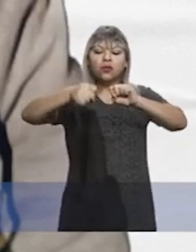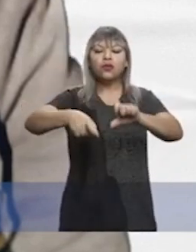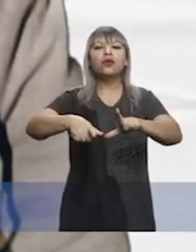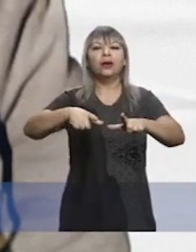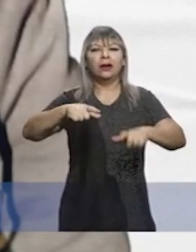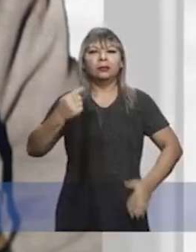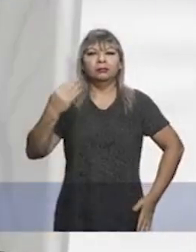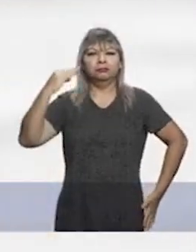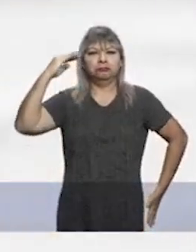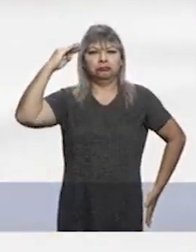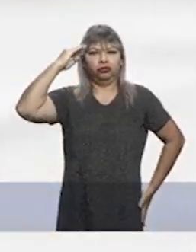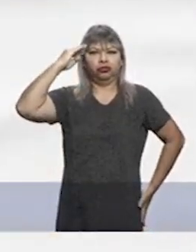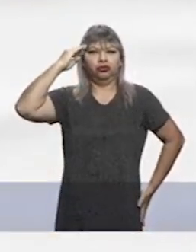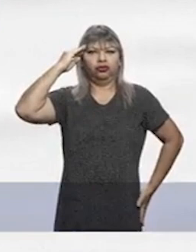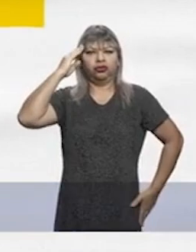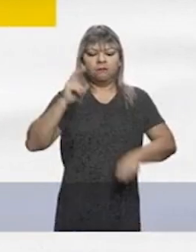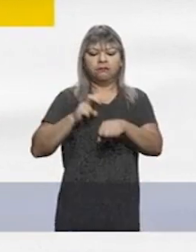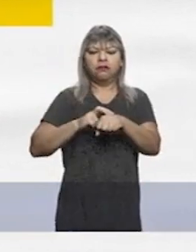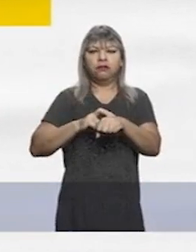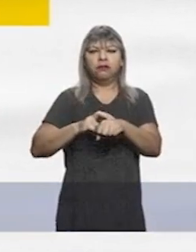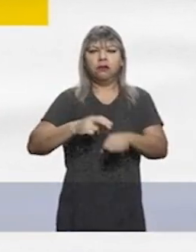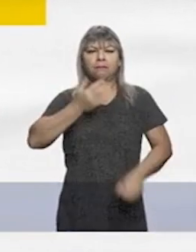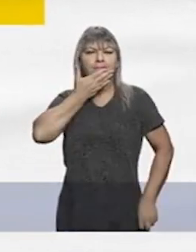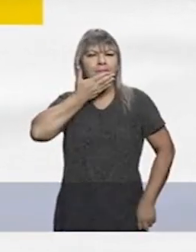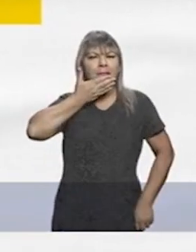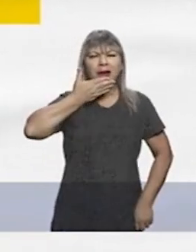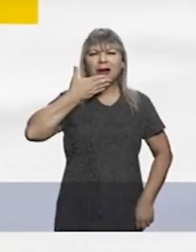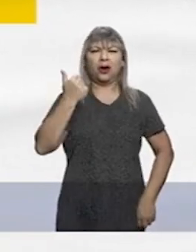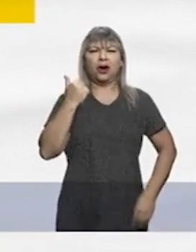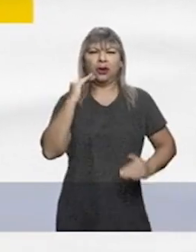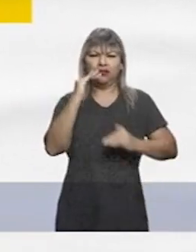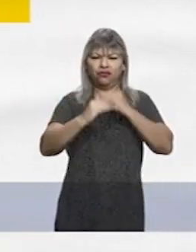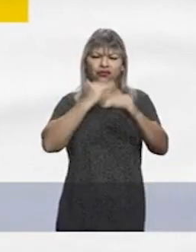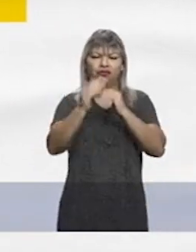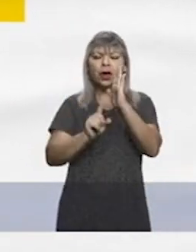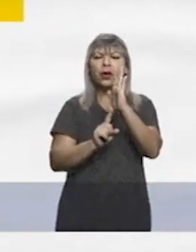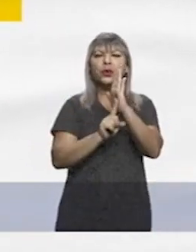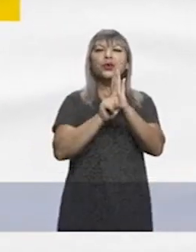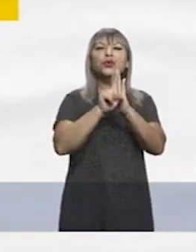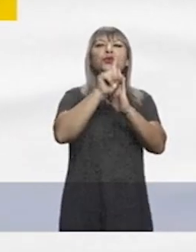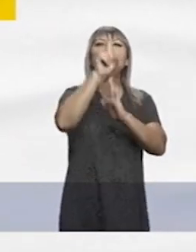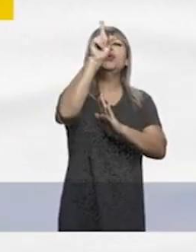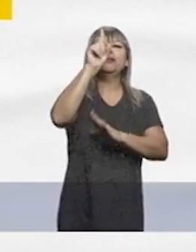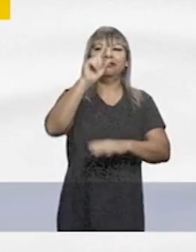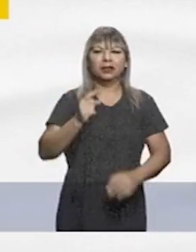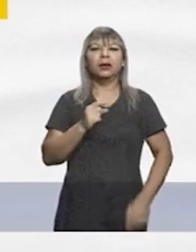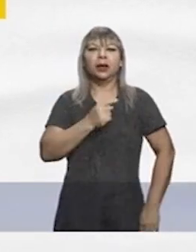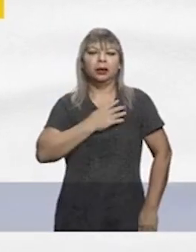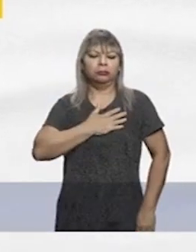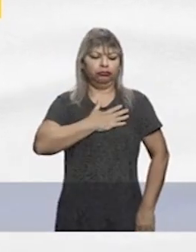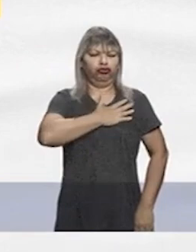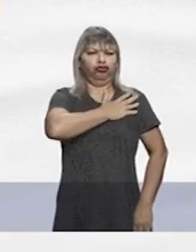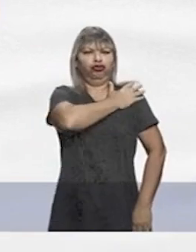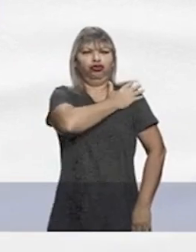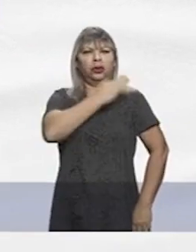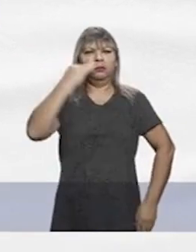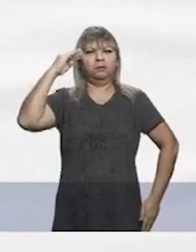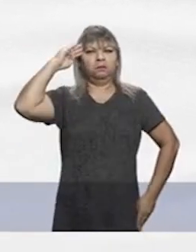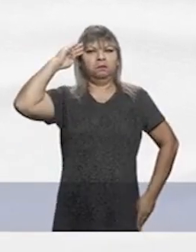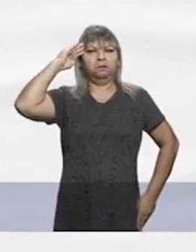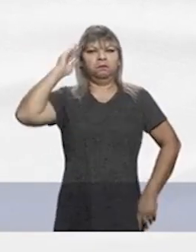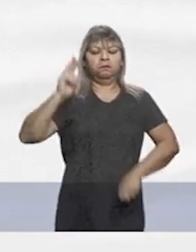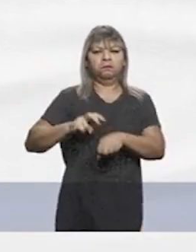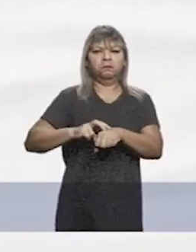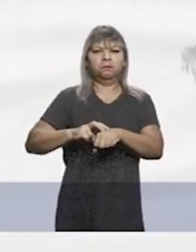Formou-se na Academia Militar das Agulhas Negras, com um dos melhores desempenhos da turma. E como oficial da Intendência do